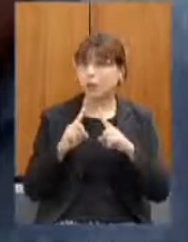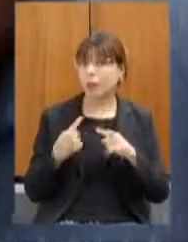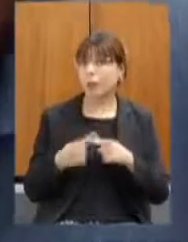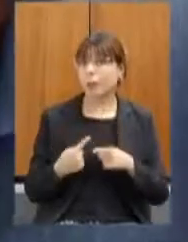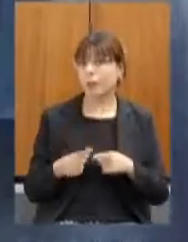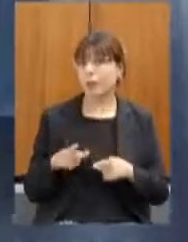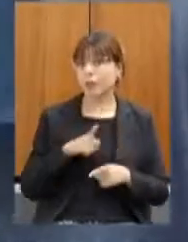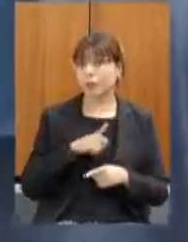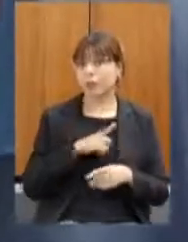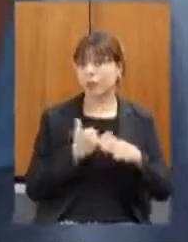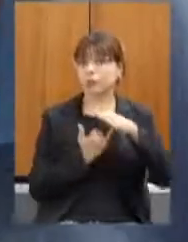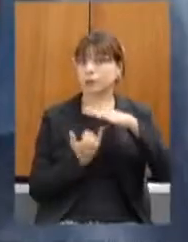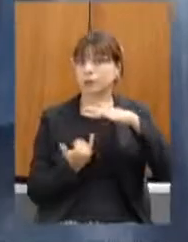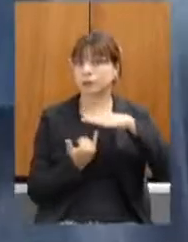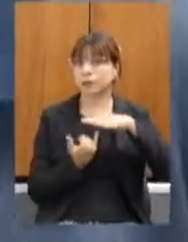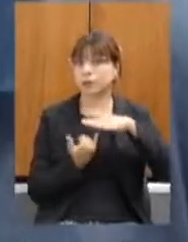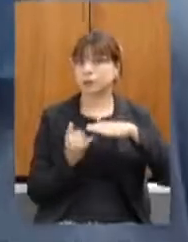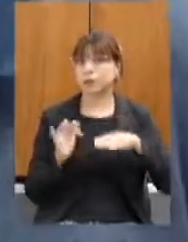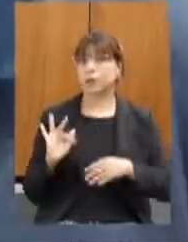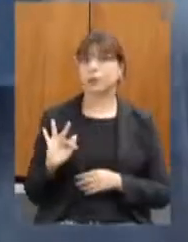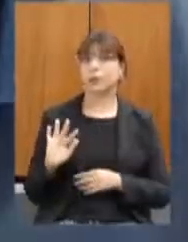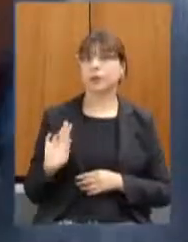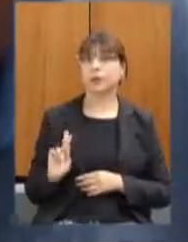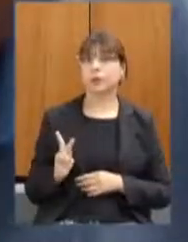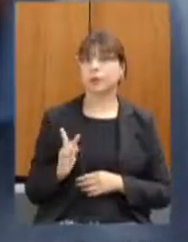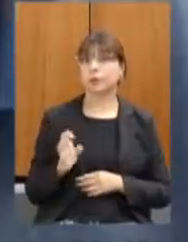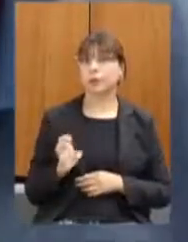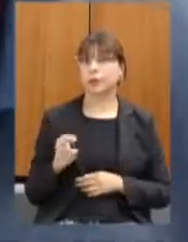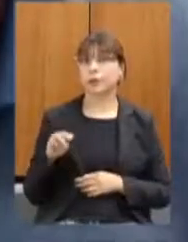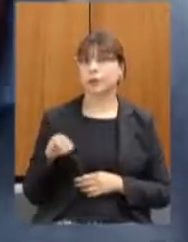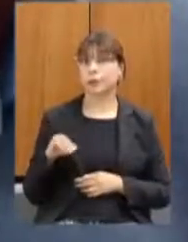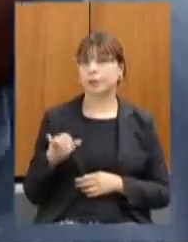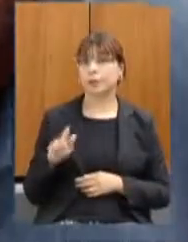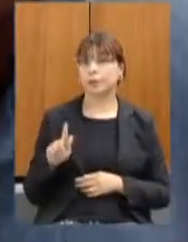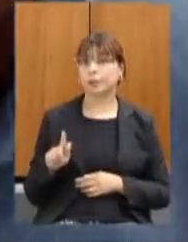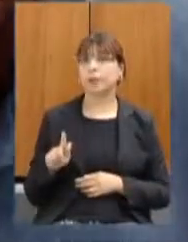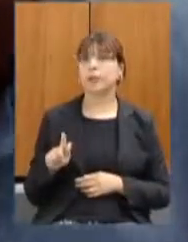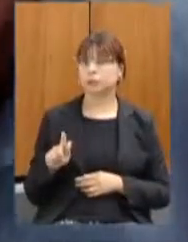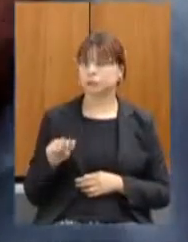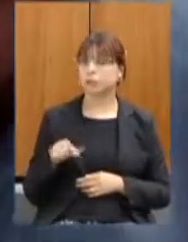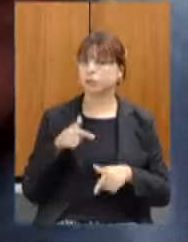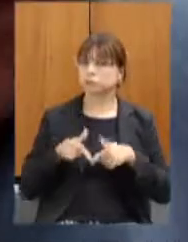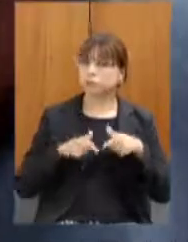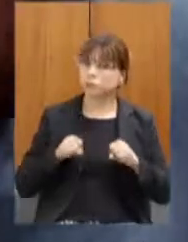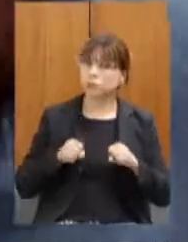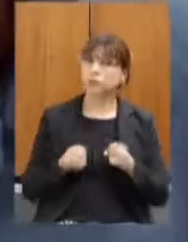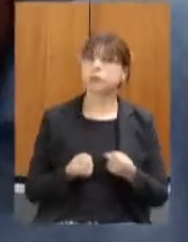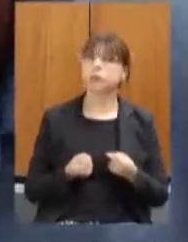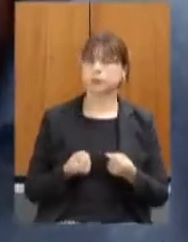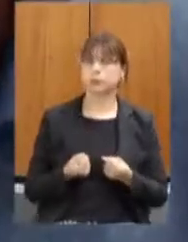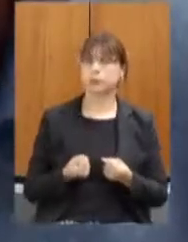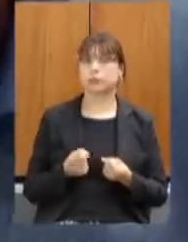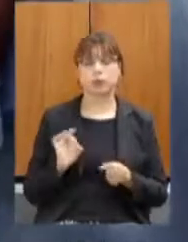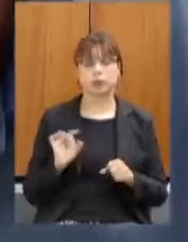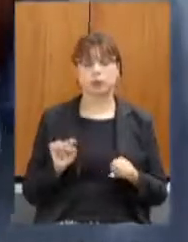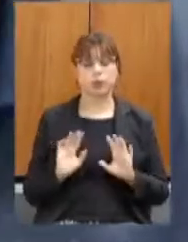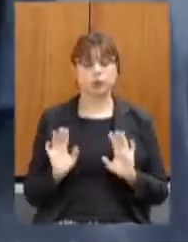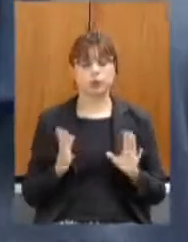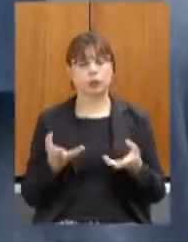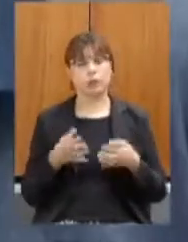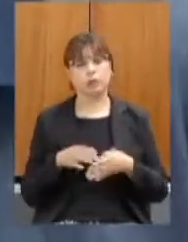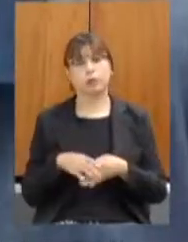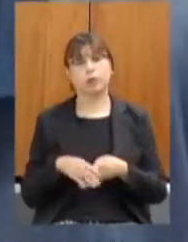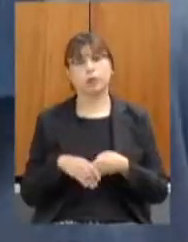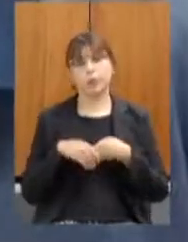nós temos uma instituição da Cemig aqui que afronte nessa hora de guerra contra o Vivo é só isso quero